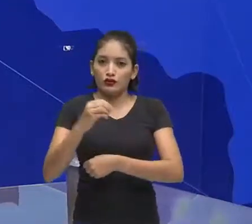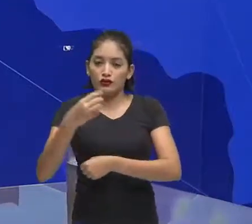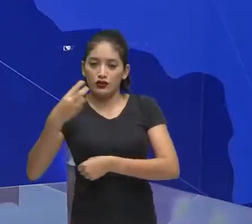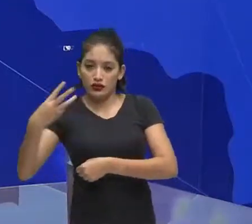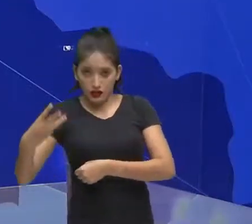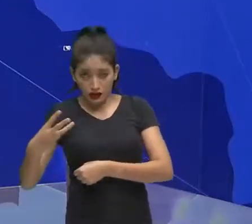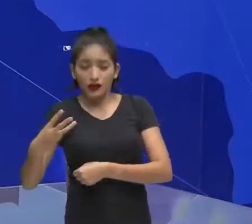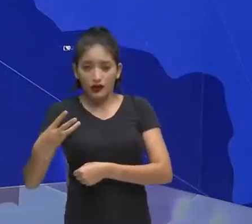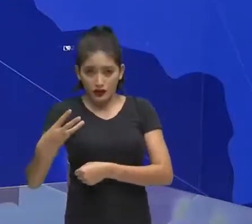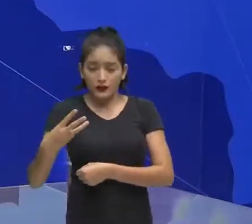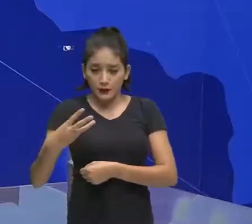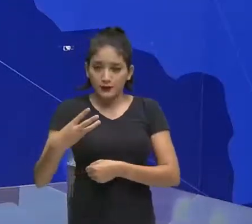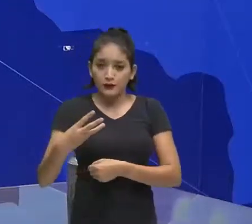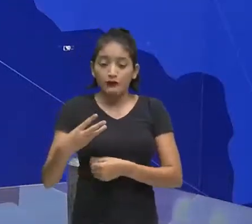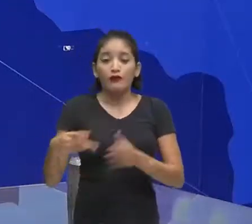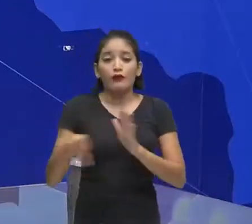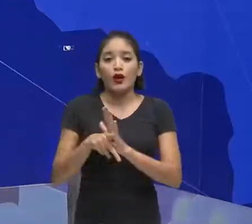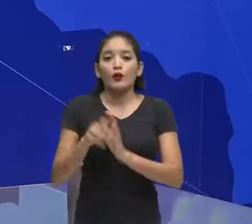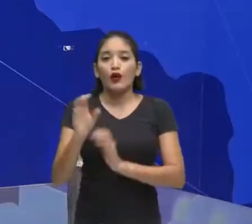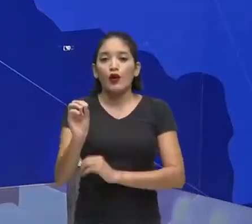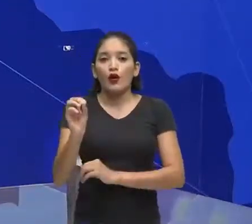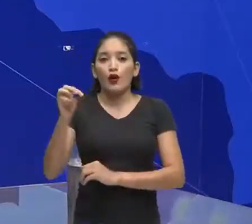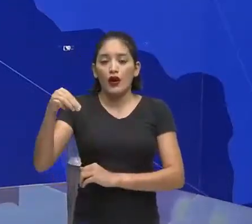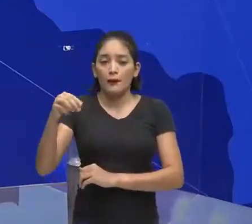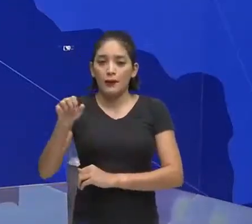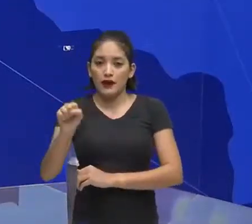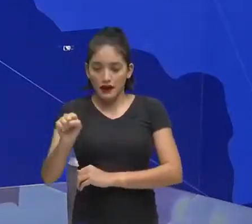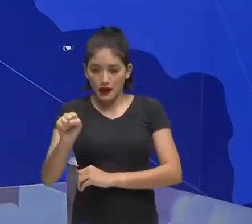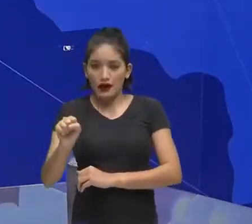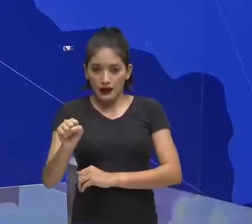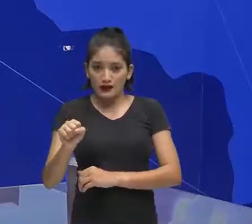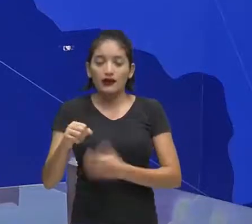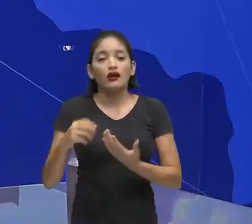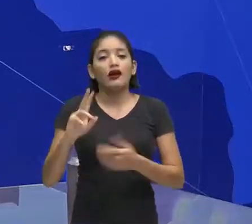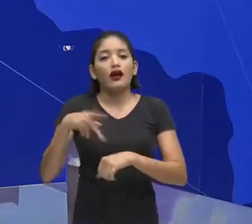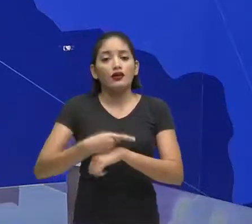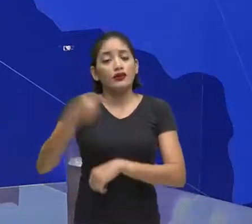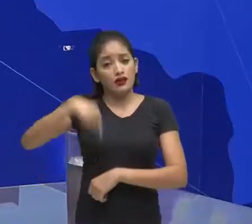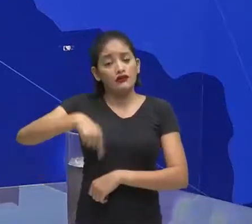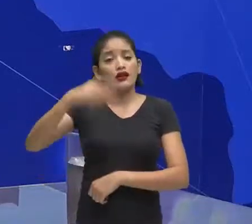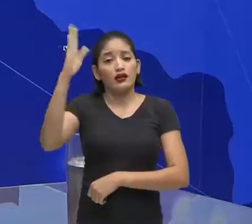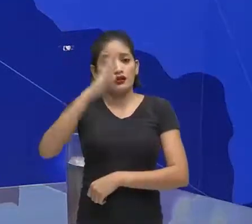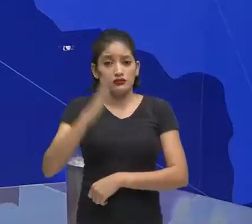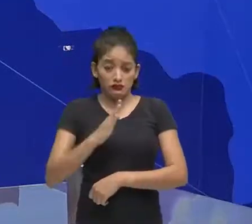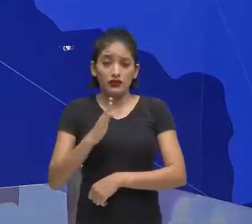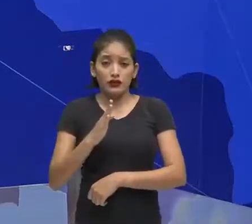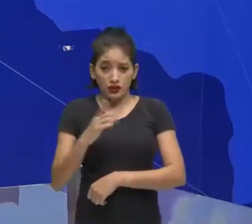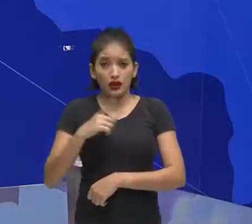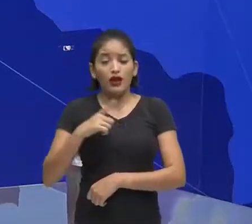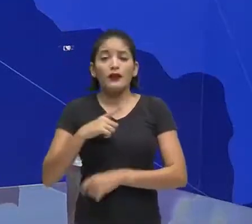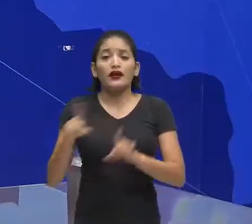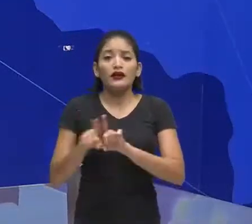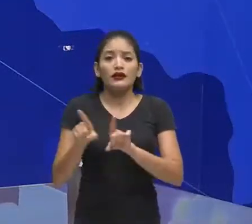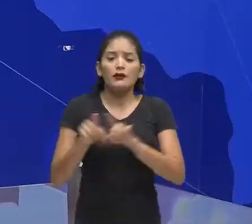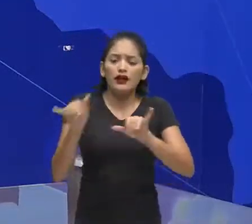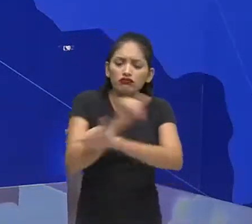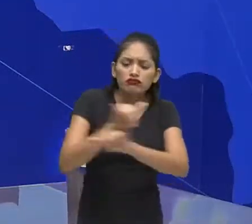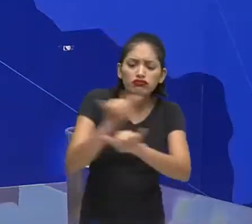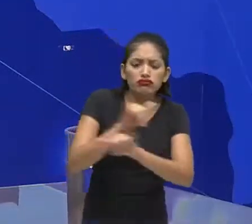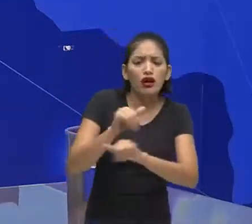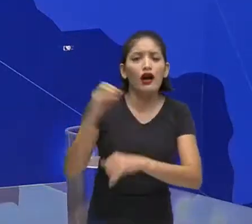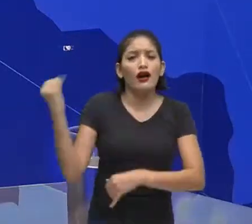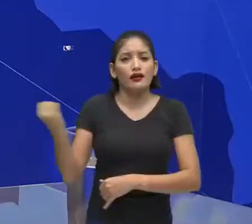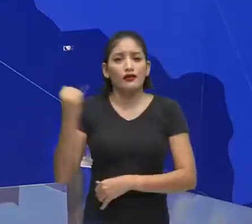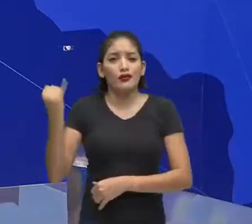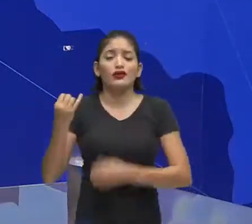foi instituído em 2003 pela OMS. Em 2015, a gente ganhou força no Brasil com o objetivo de conscientizar as pessoas sobre a importância de